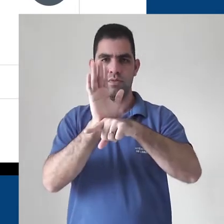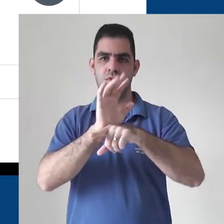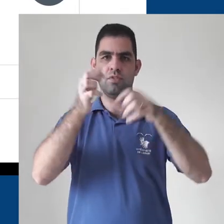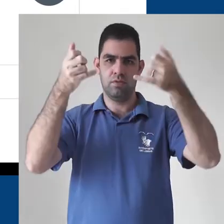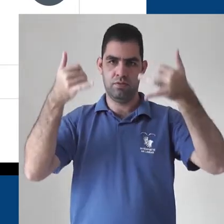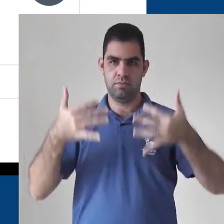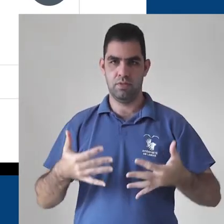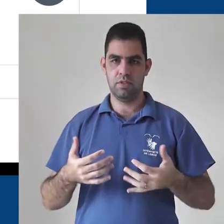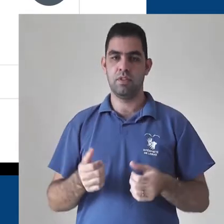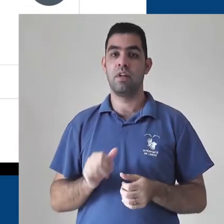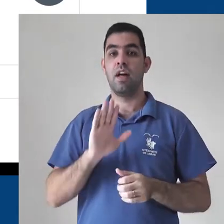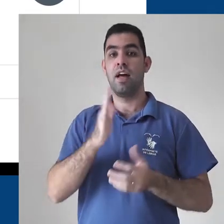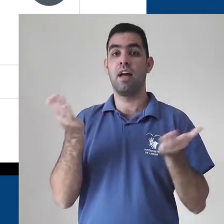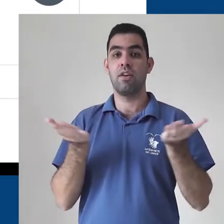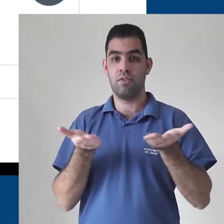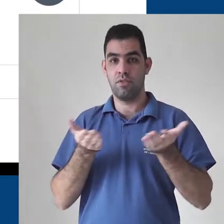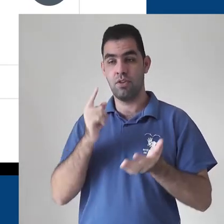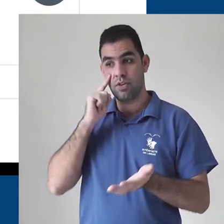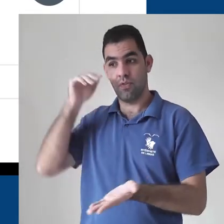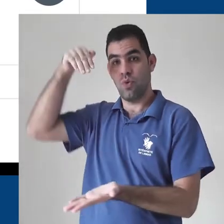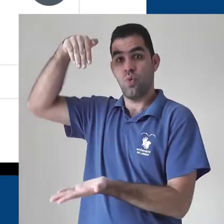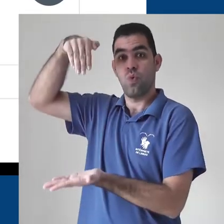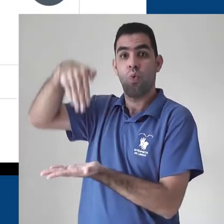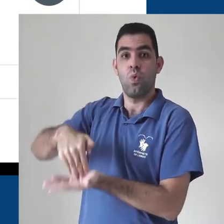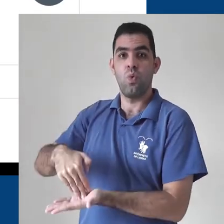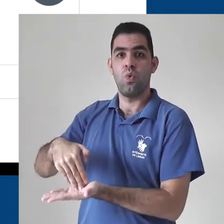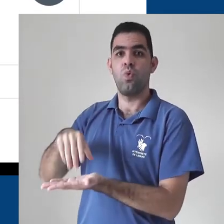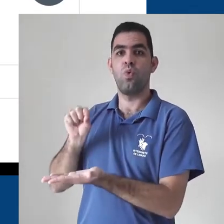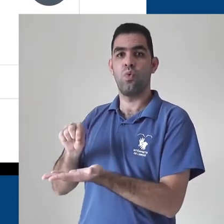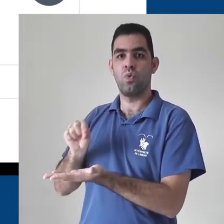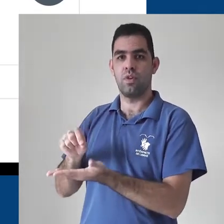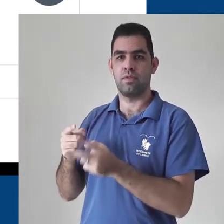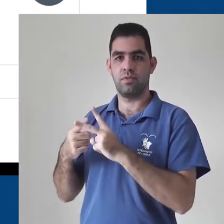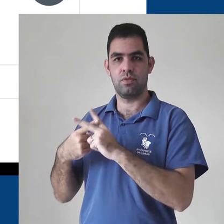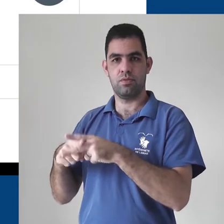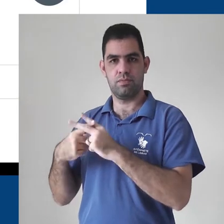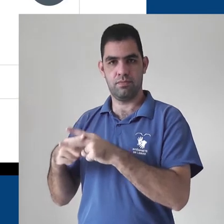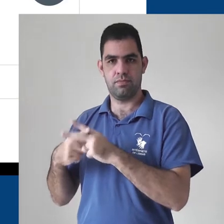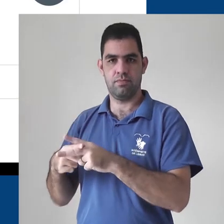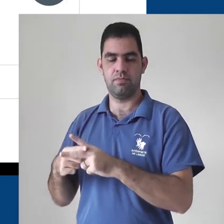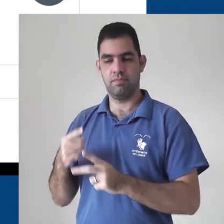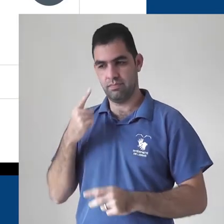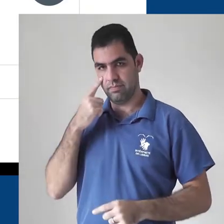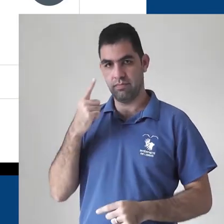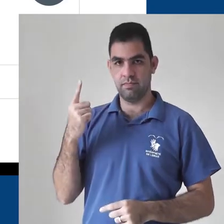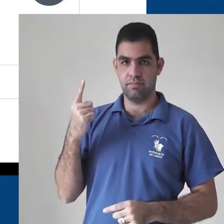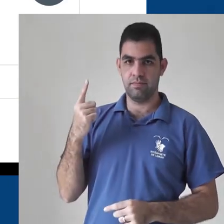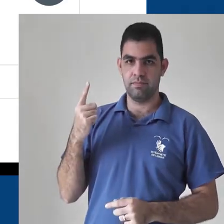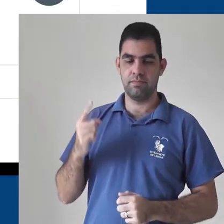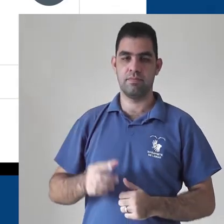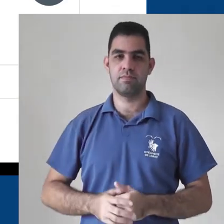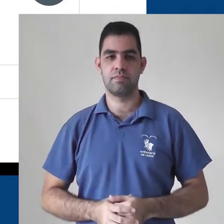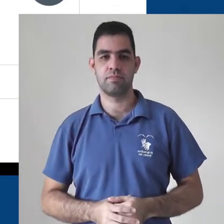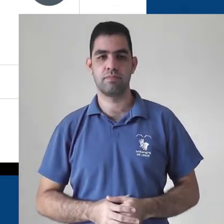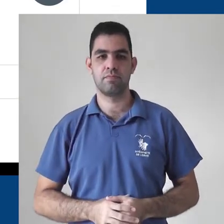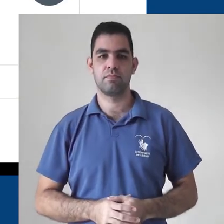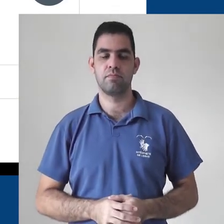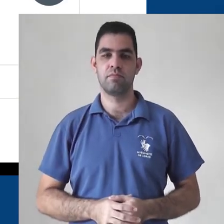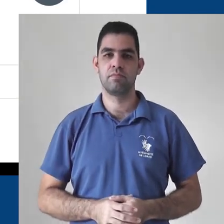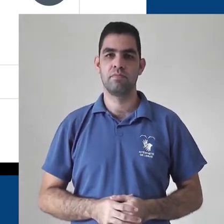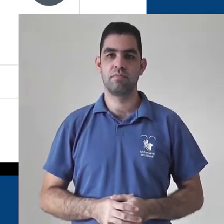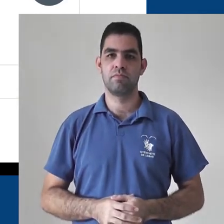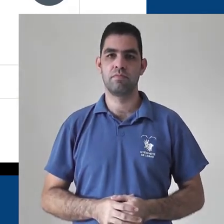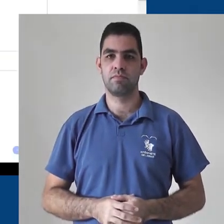outras utilidades desse menu neste momento vamos nos atentar para a opção configurações que a última da lista no canto inferior